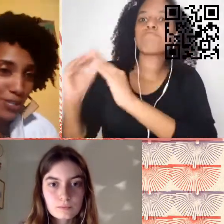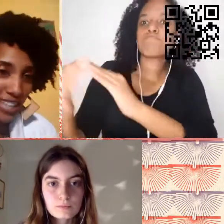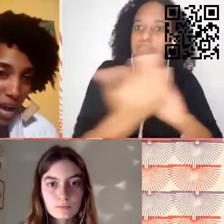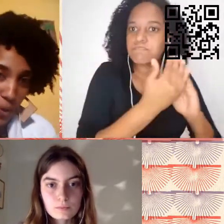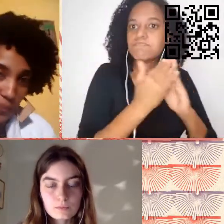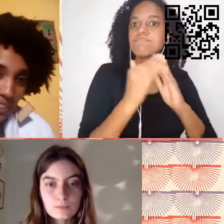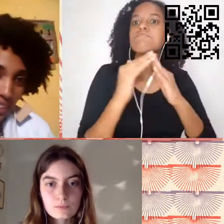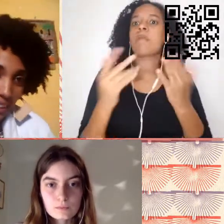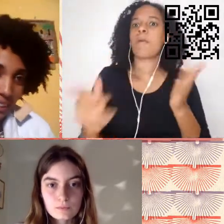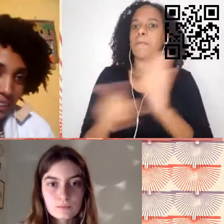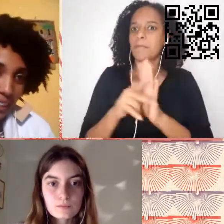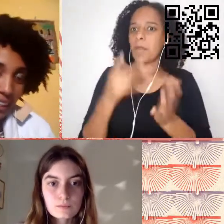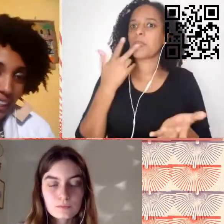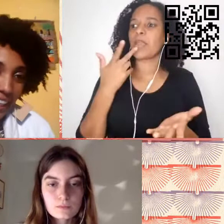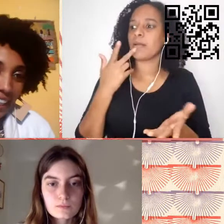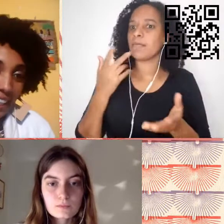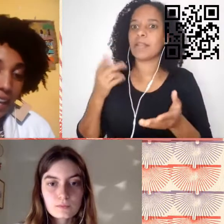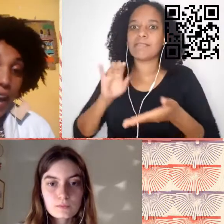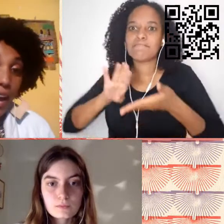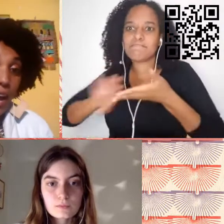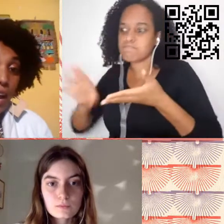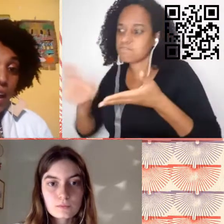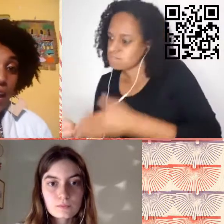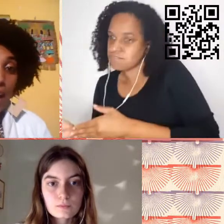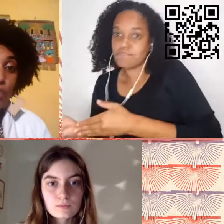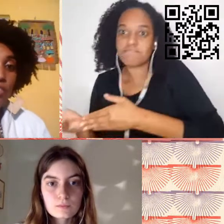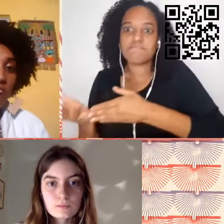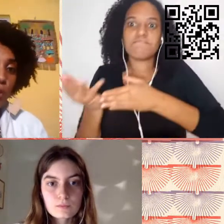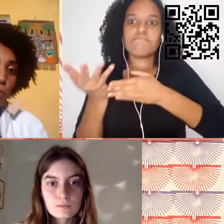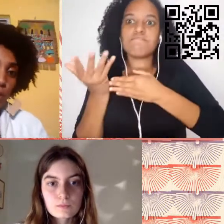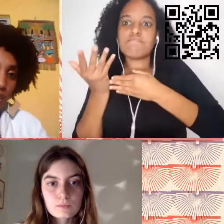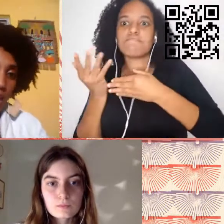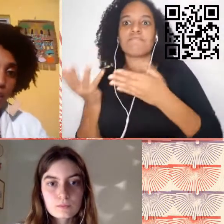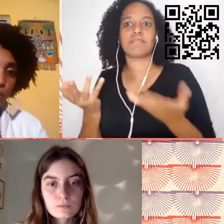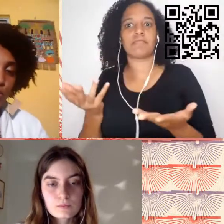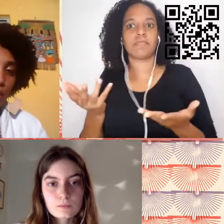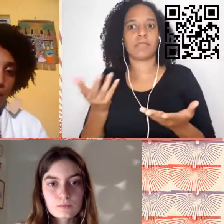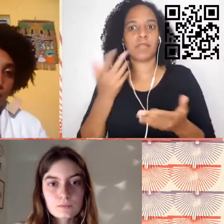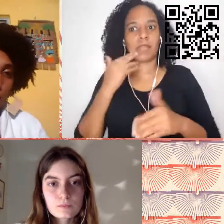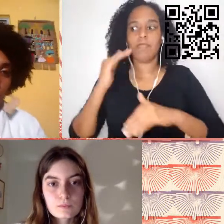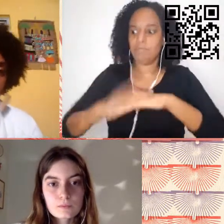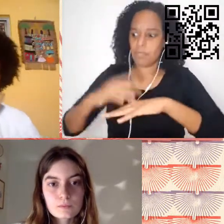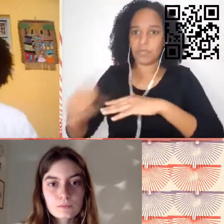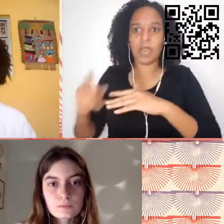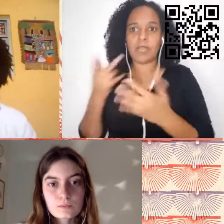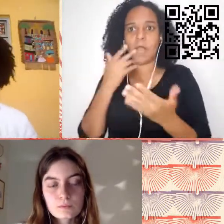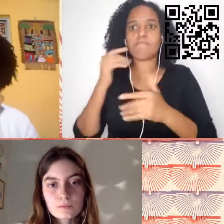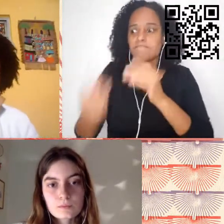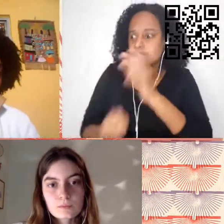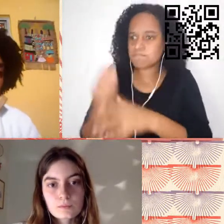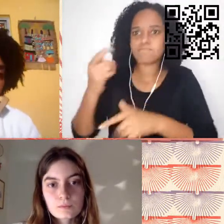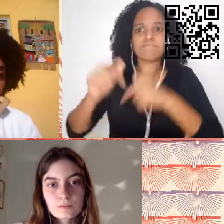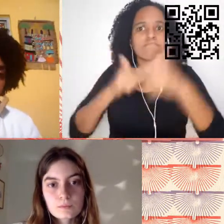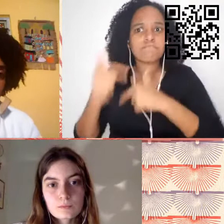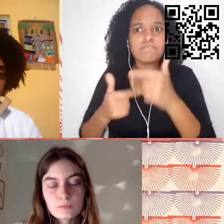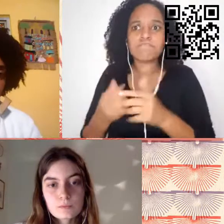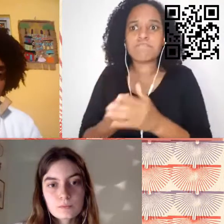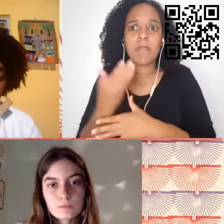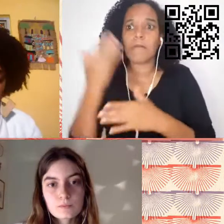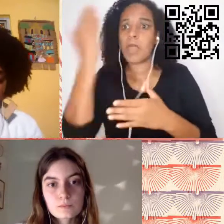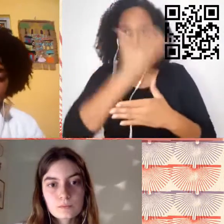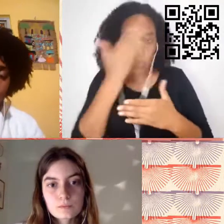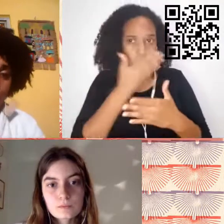literatura marginal, né? Que é reativar os processos de criação desse espaço que é